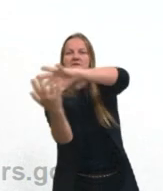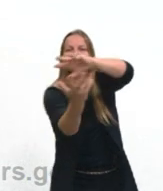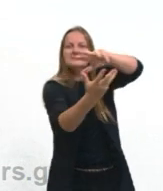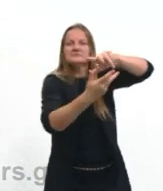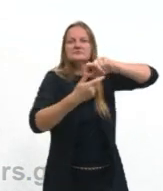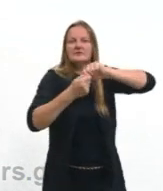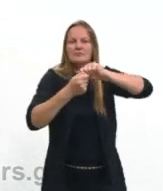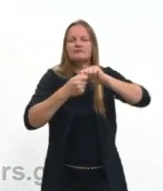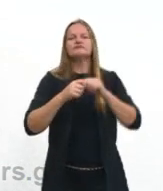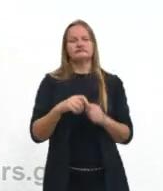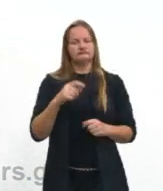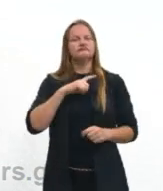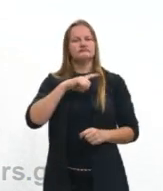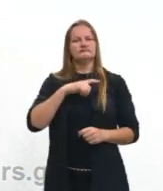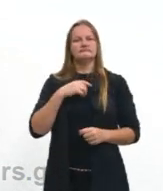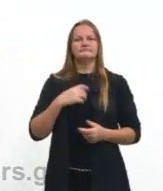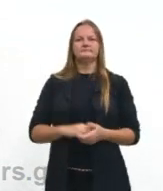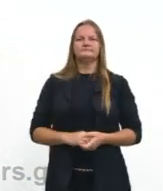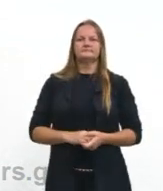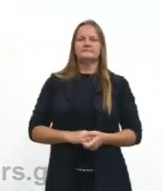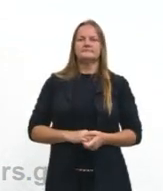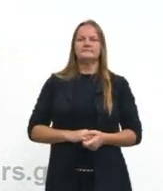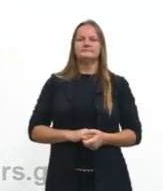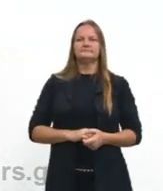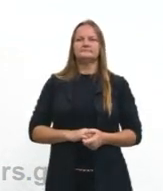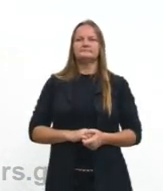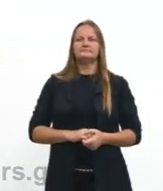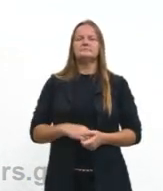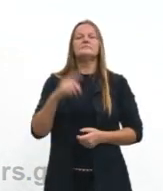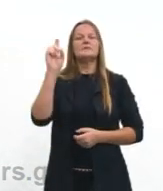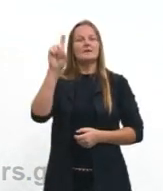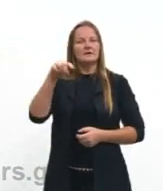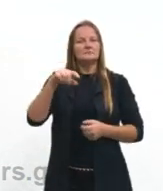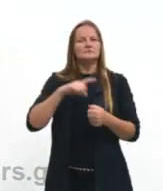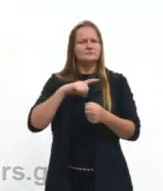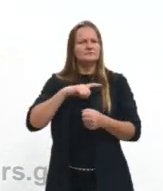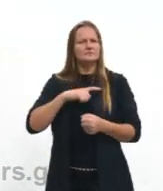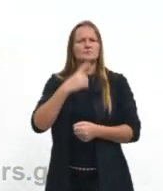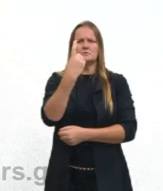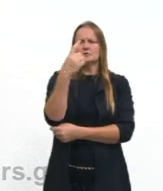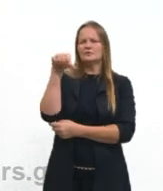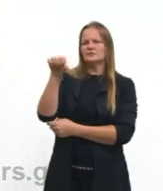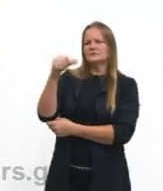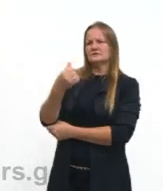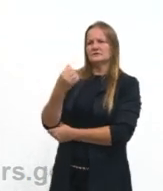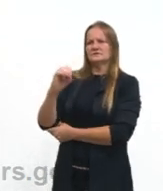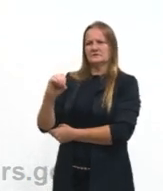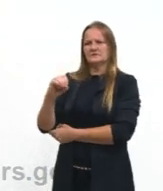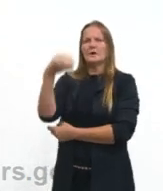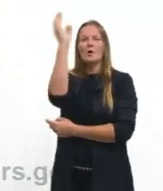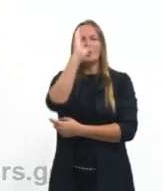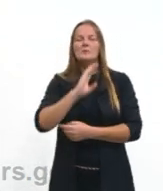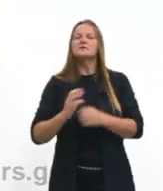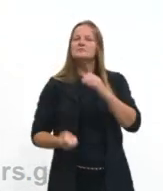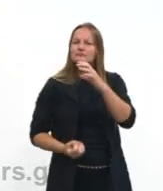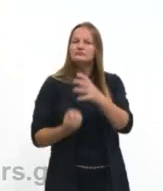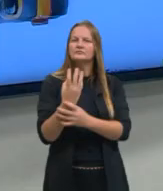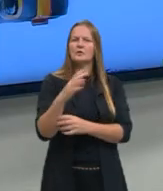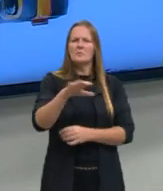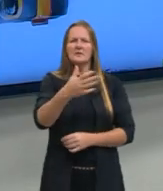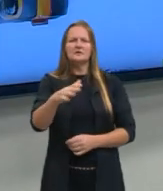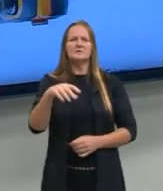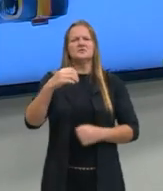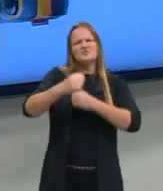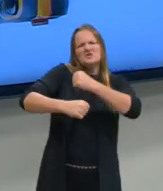Estudando bastante na escola e ele é é de terminar de 1960 era o Brasil ele adotou lá pelo final